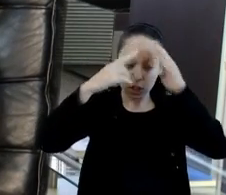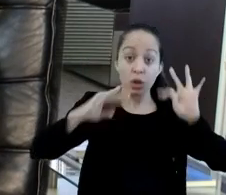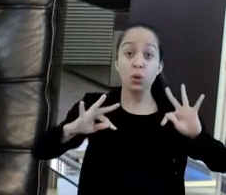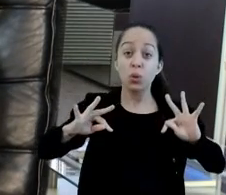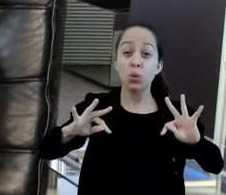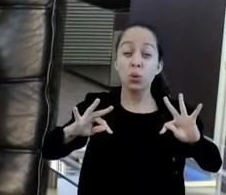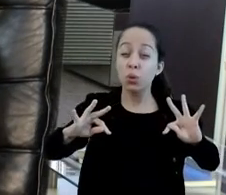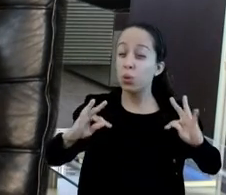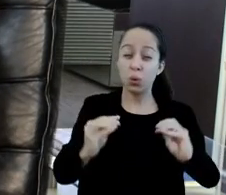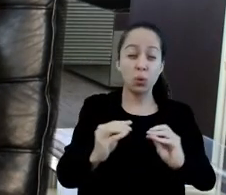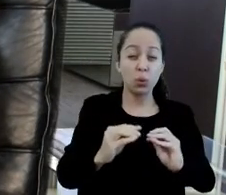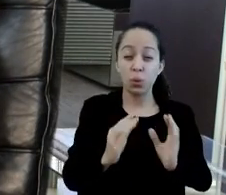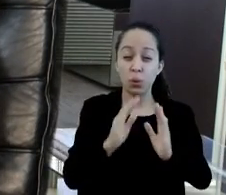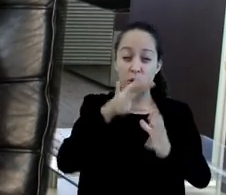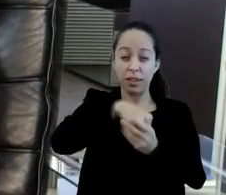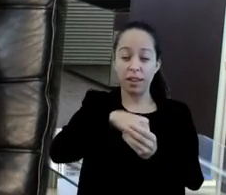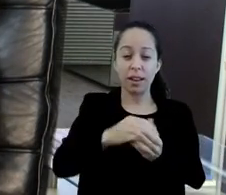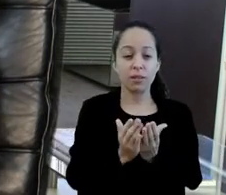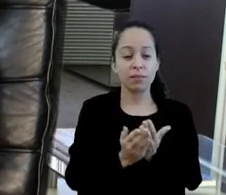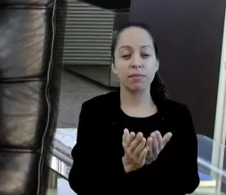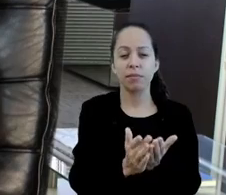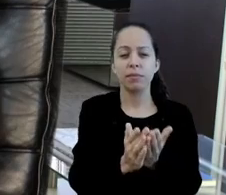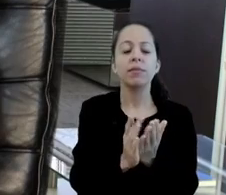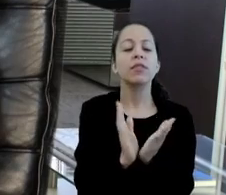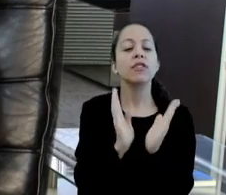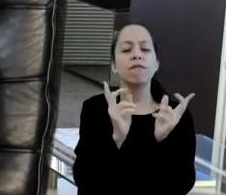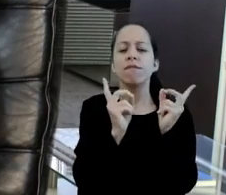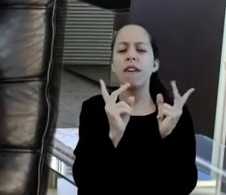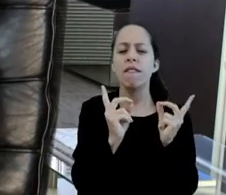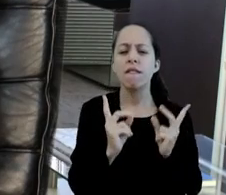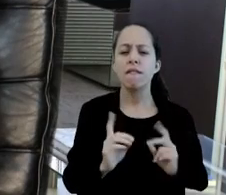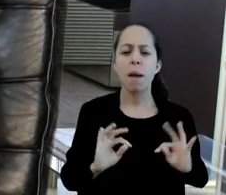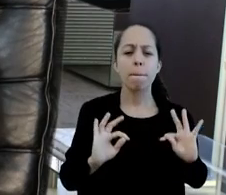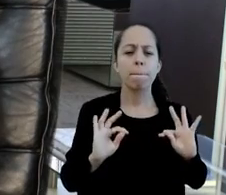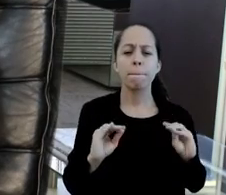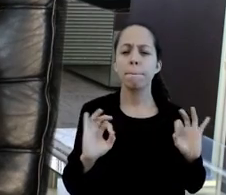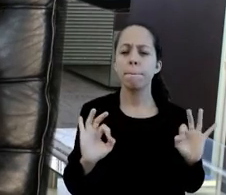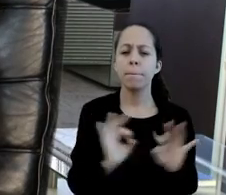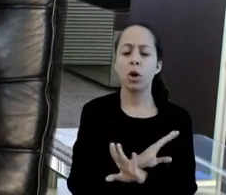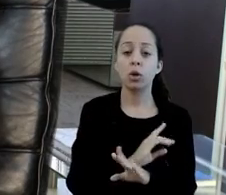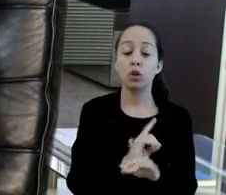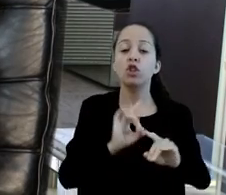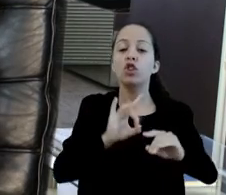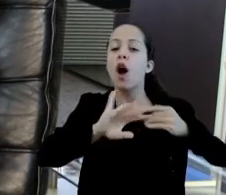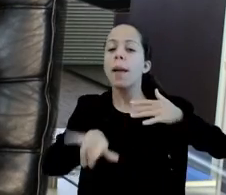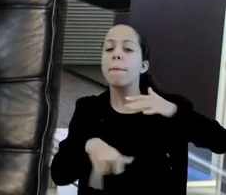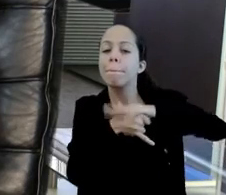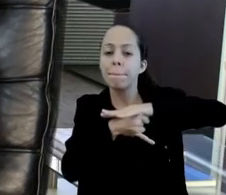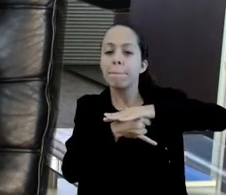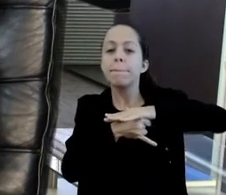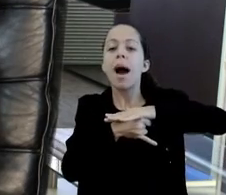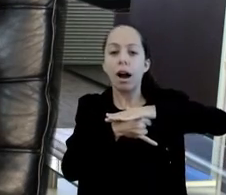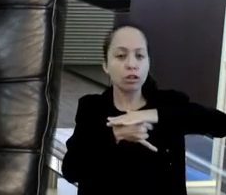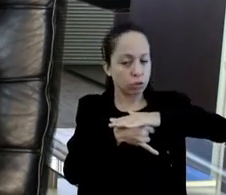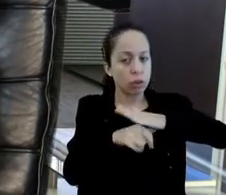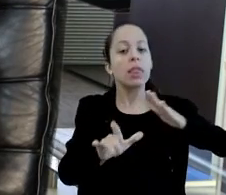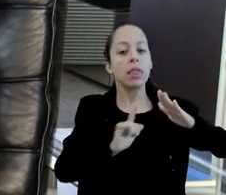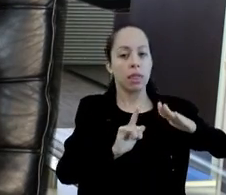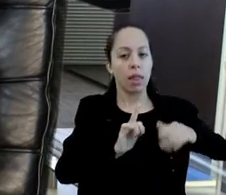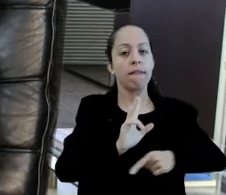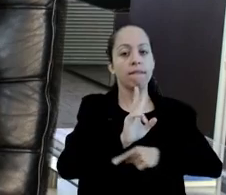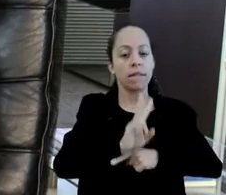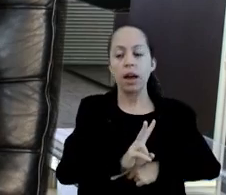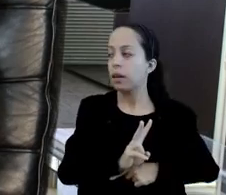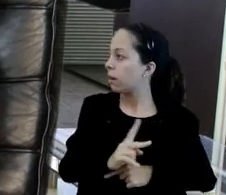só sobrou as de baixo, do porão. Então eu falei, pode vir o que for, podem pagar, que no porão não quero